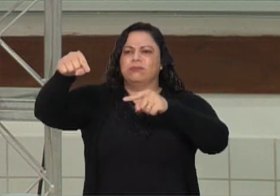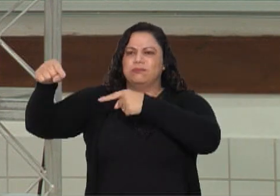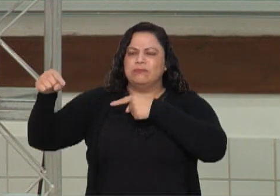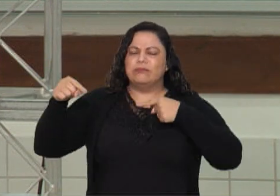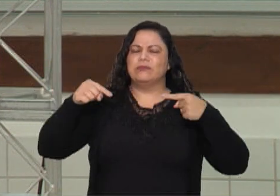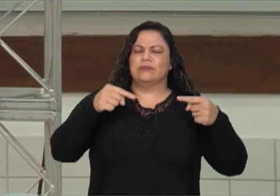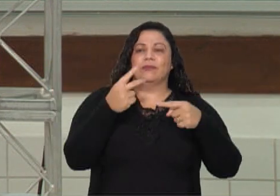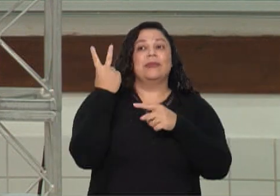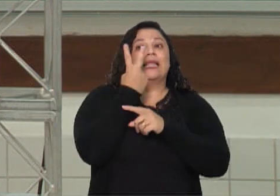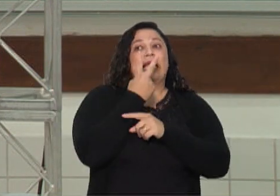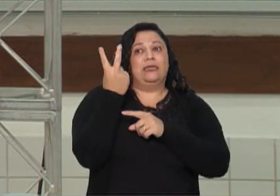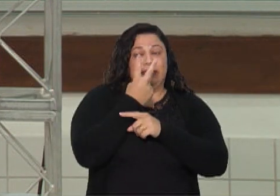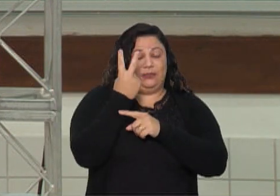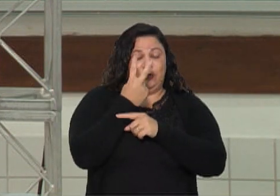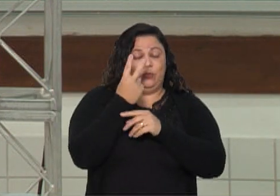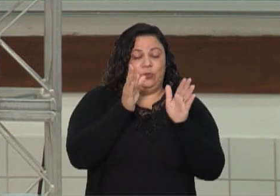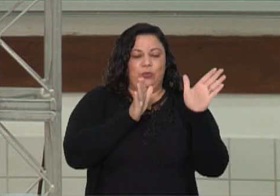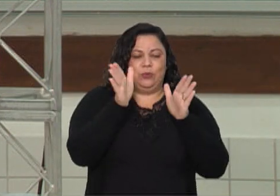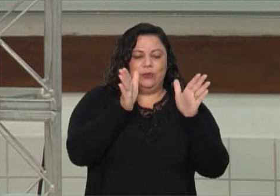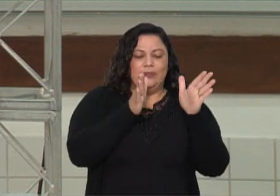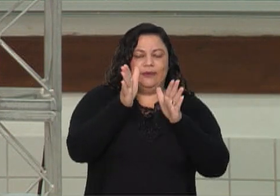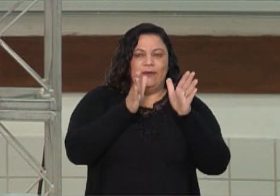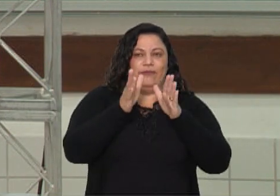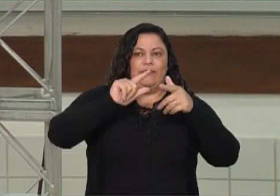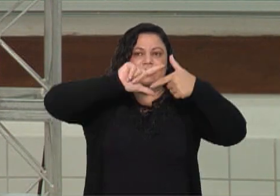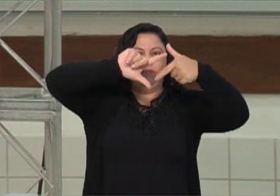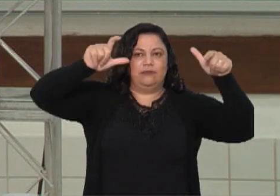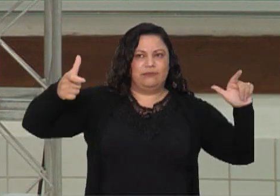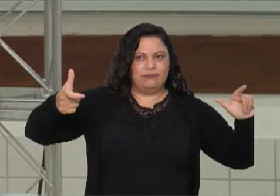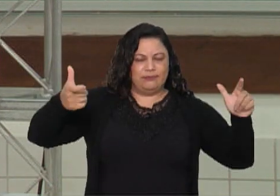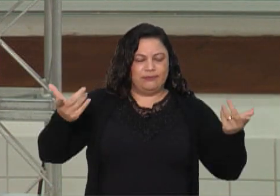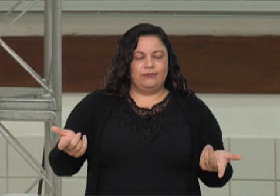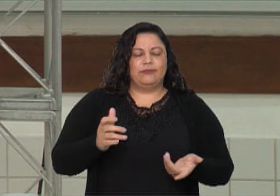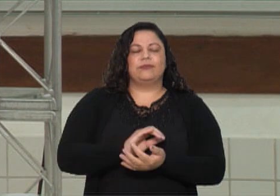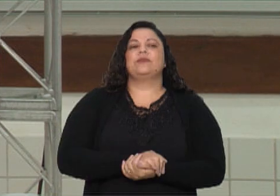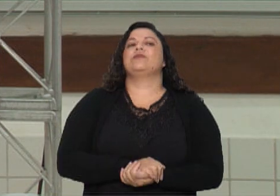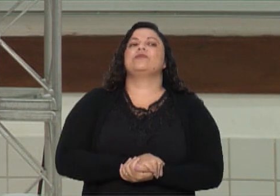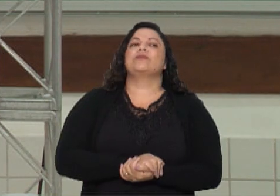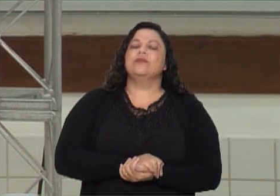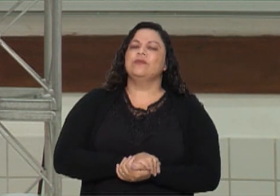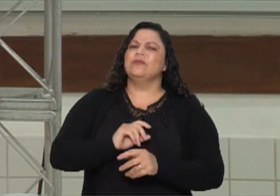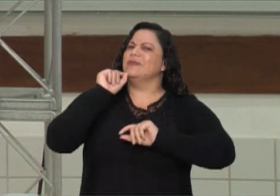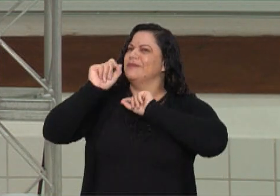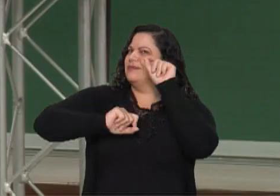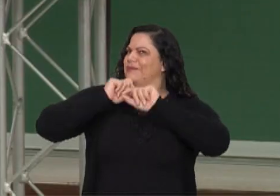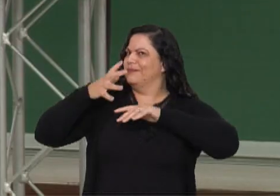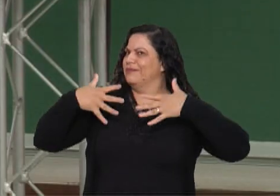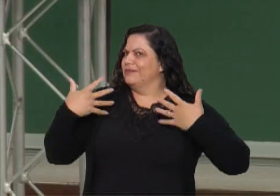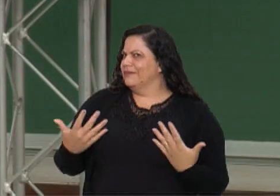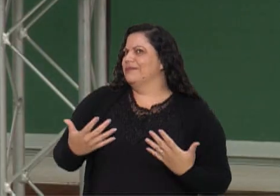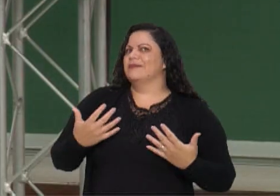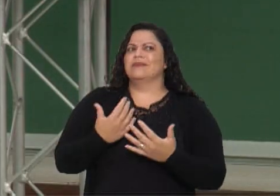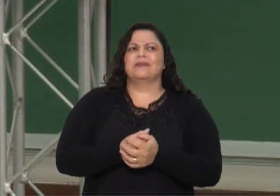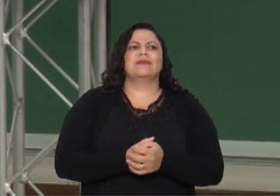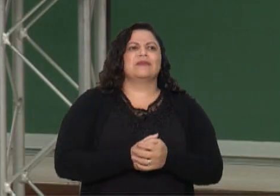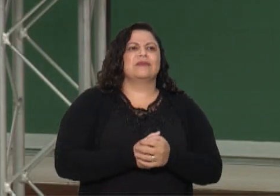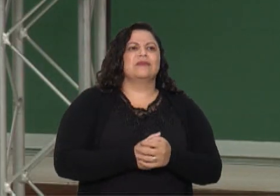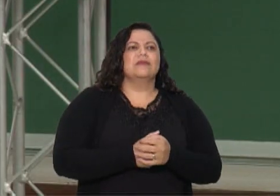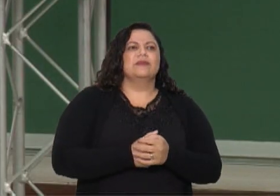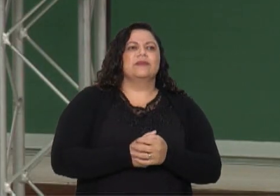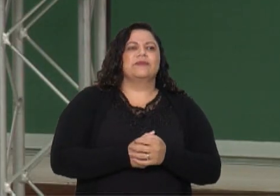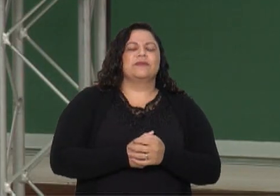fase do modernismo, acontecia a mesma coisa lá no México, né? E vamos ver por quê? Olha só, aqui, ó. Um dos